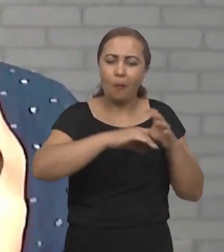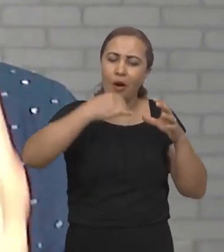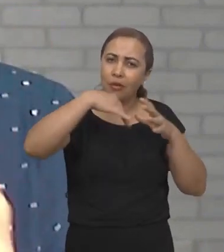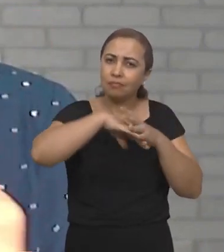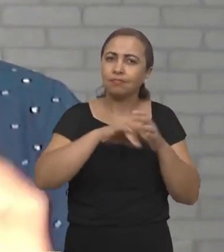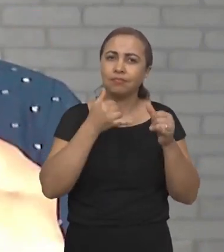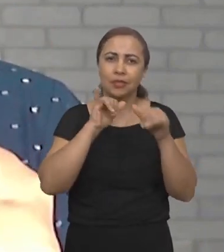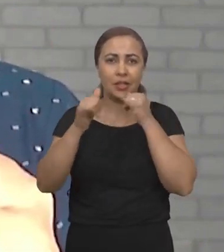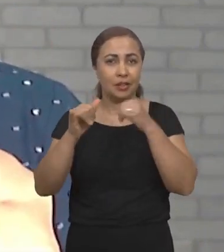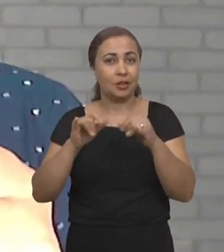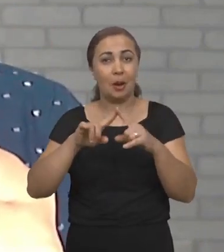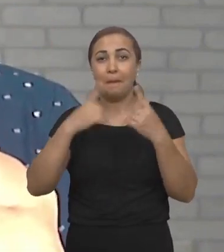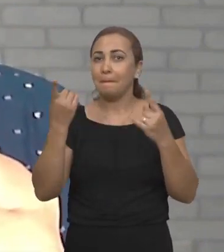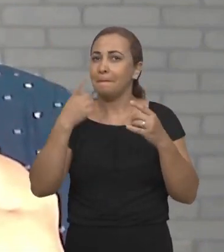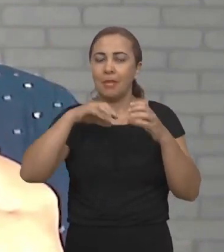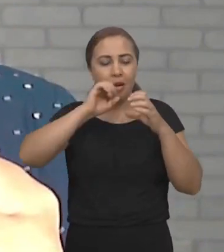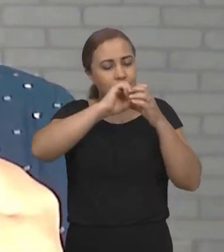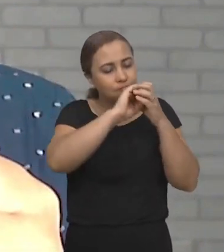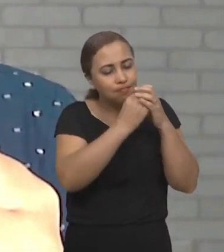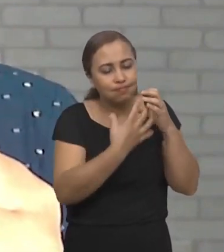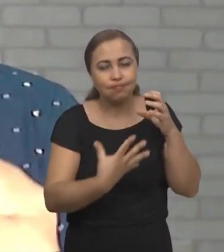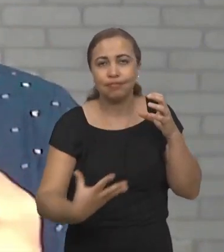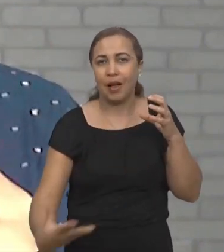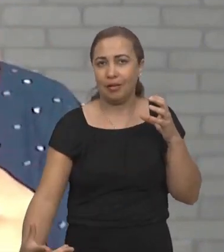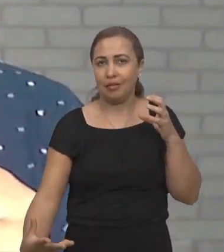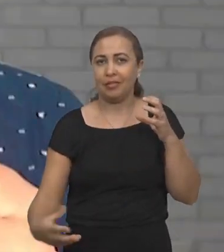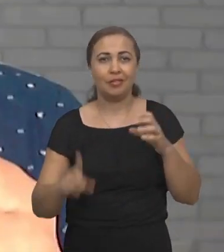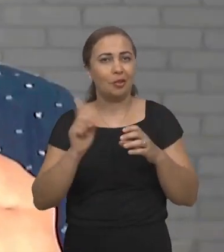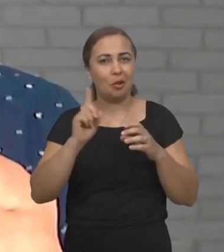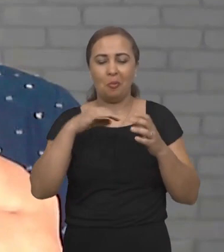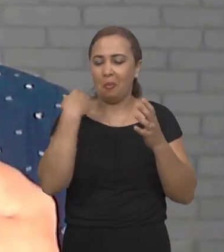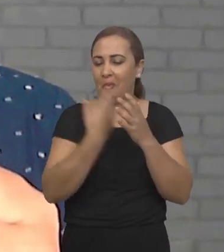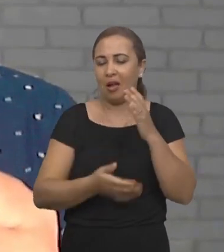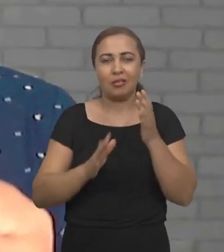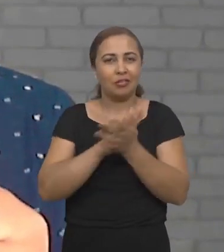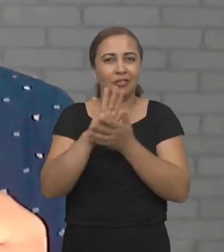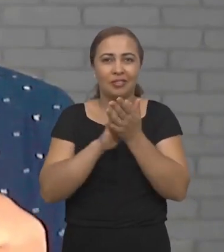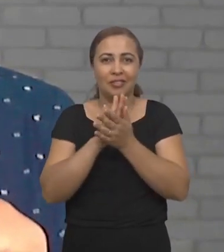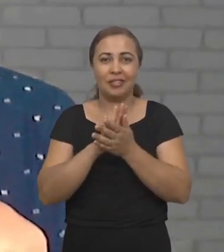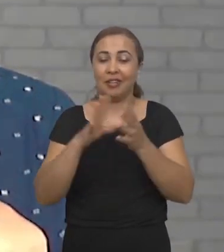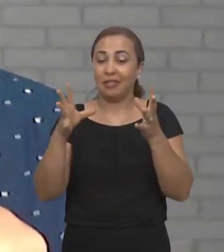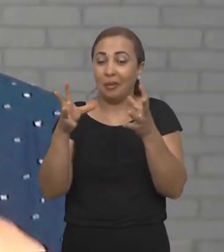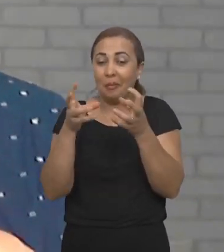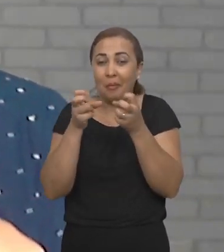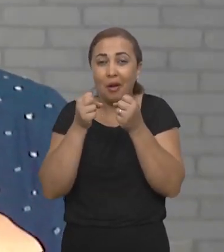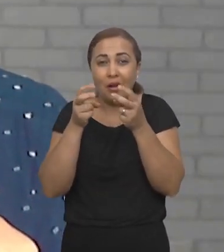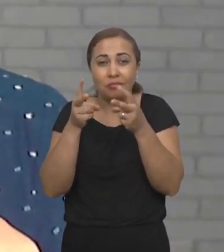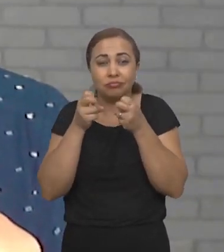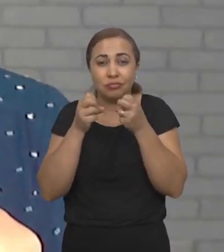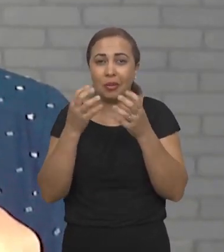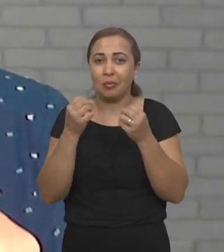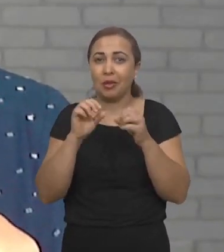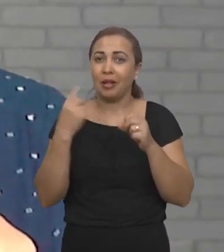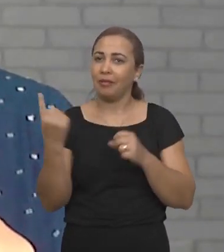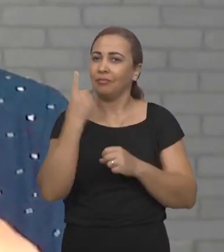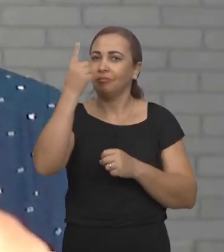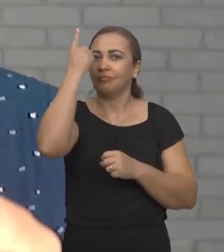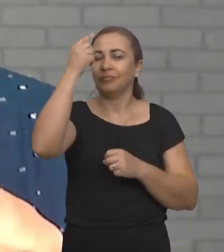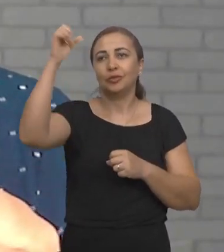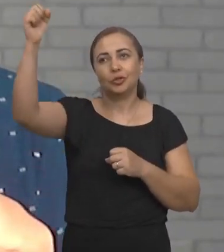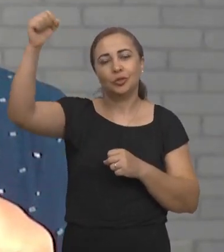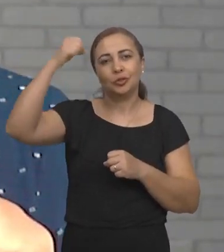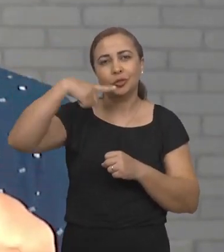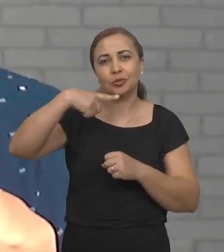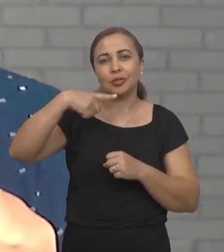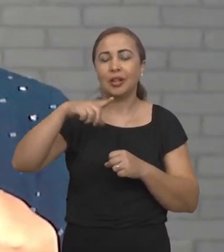armazena energia, mas não emite. Então, ele tem uma alta absorvância da energia solar e